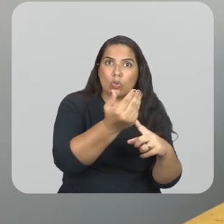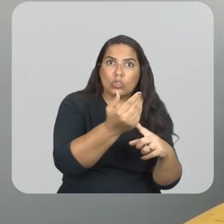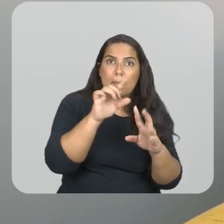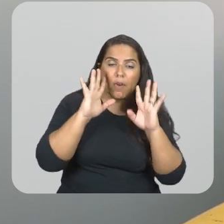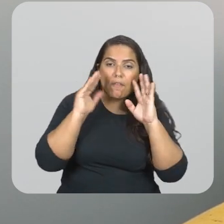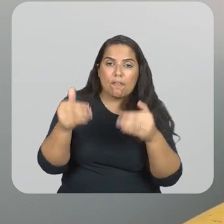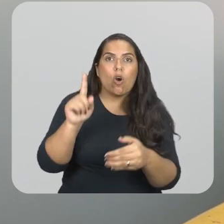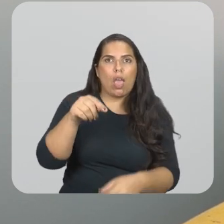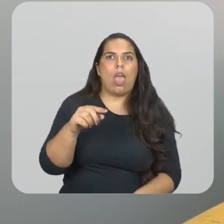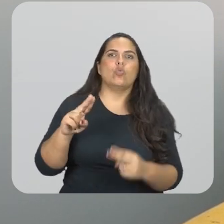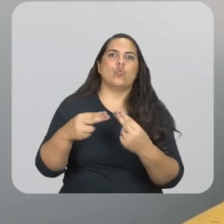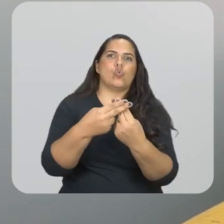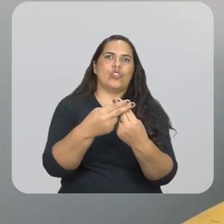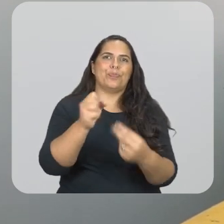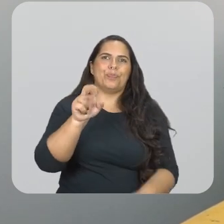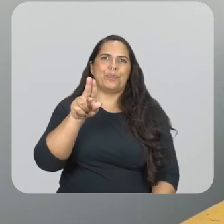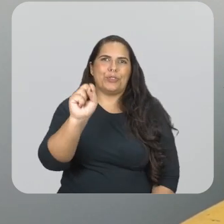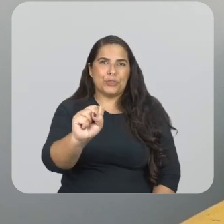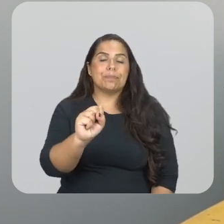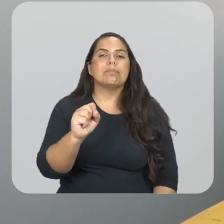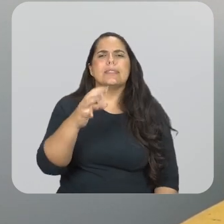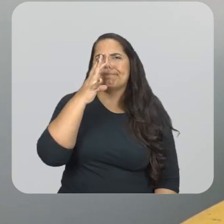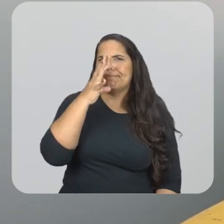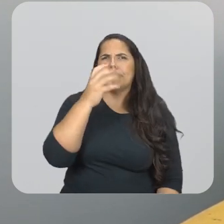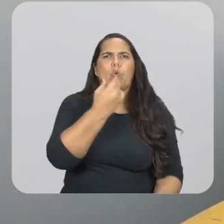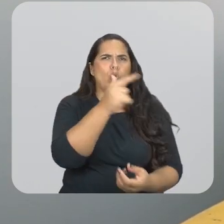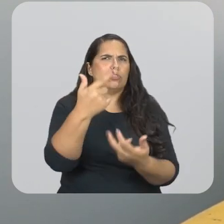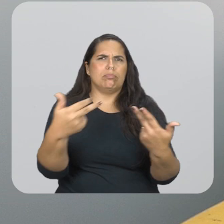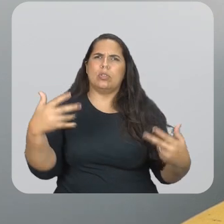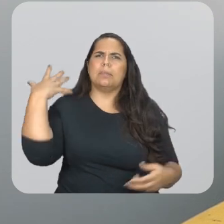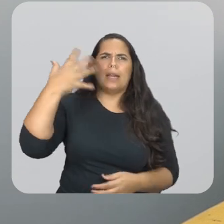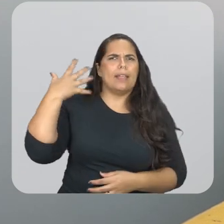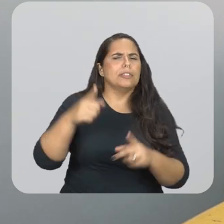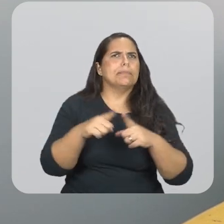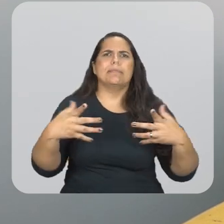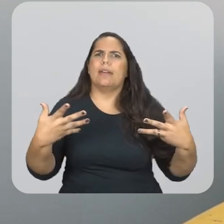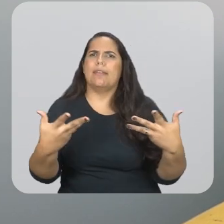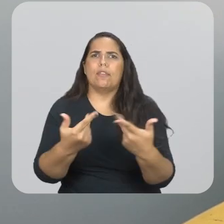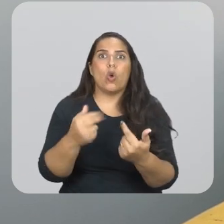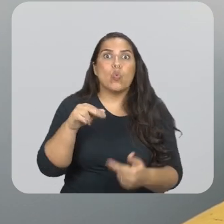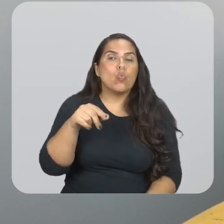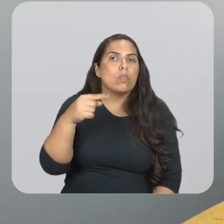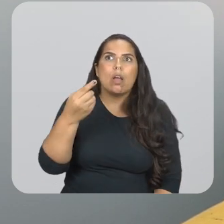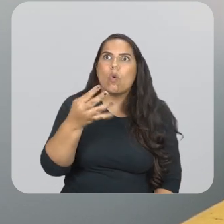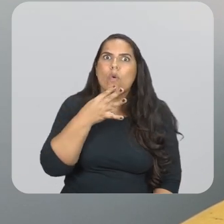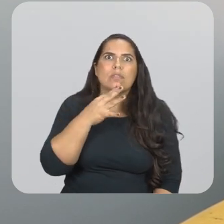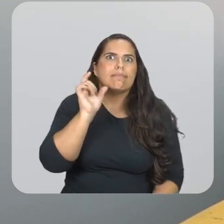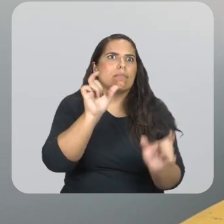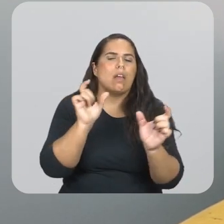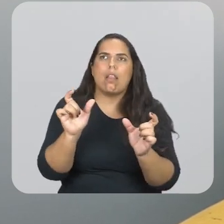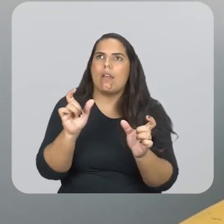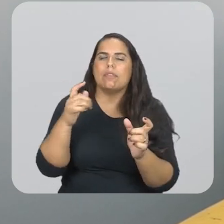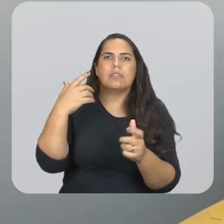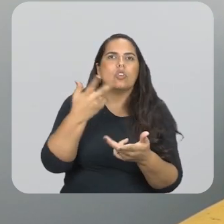tecnologia, mas o foco era o SUS, né? E eu assisti muita coisa também, coisas incríveis que eu nunca tinha escutado falar,